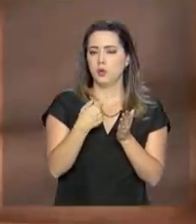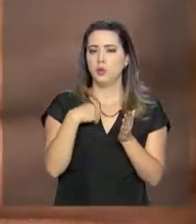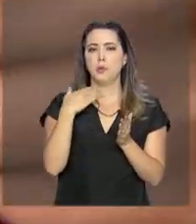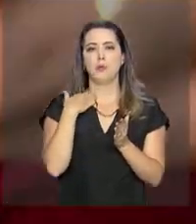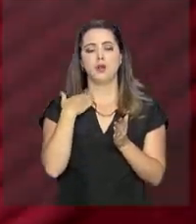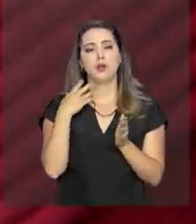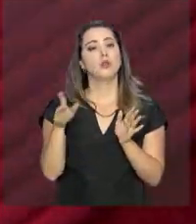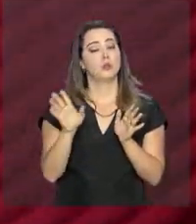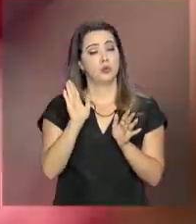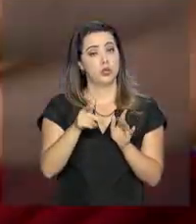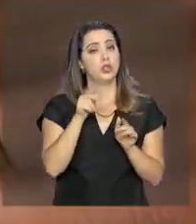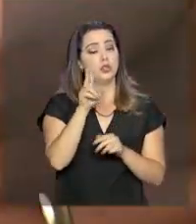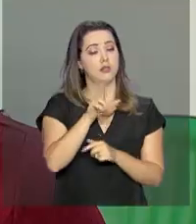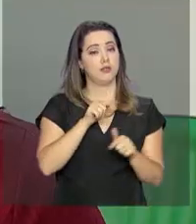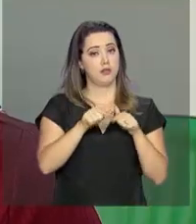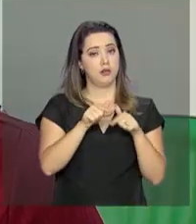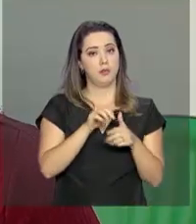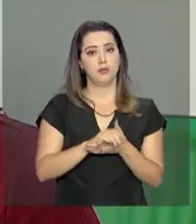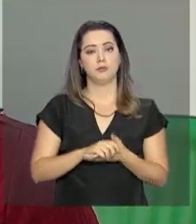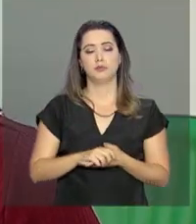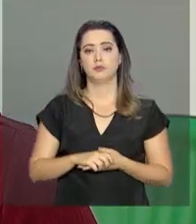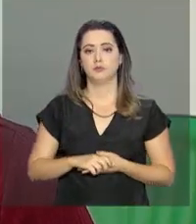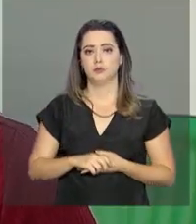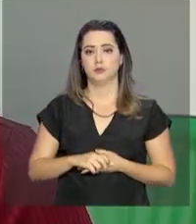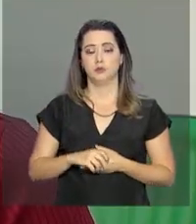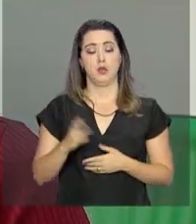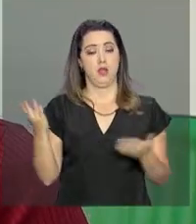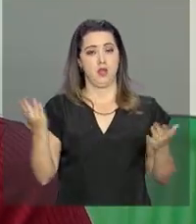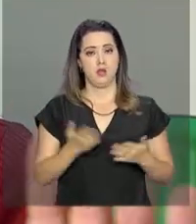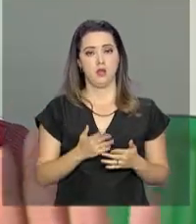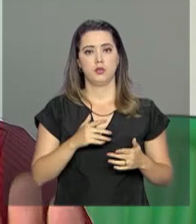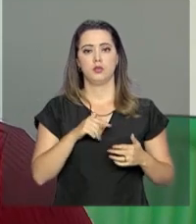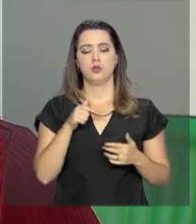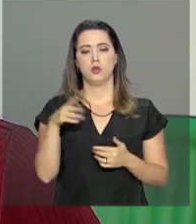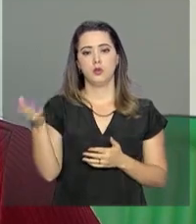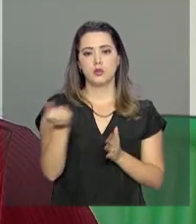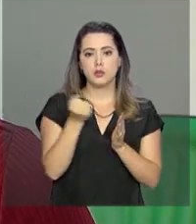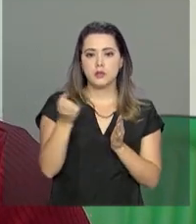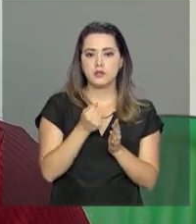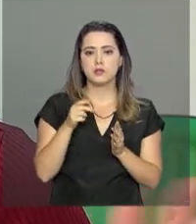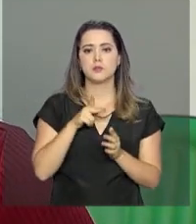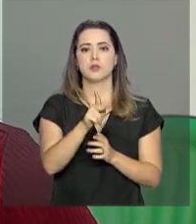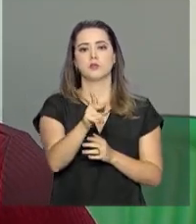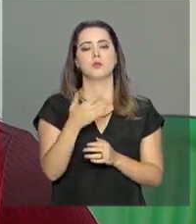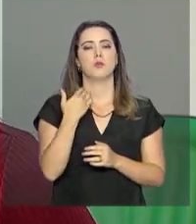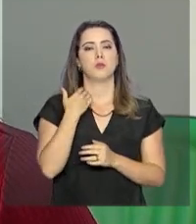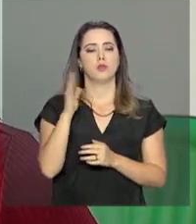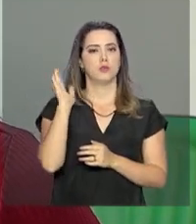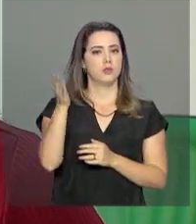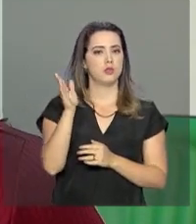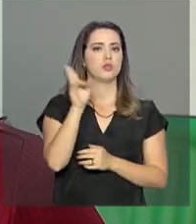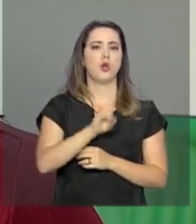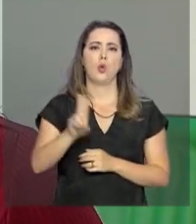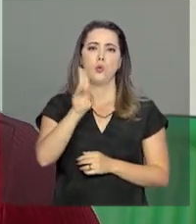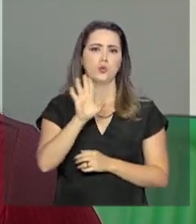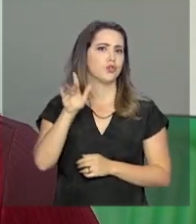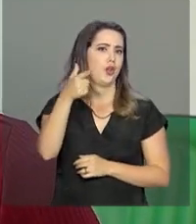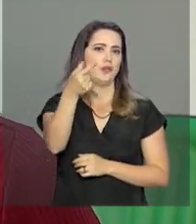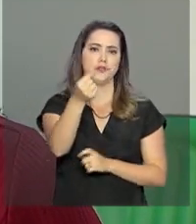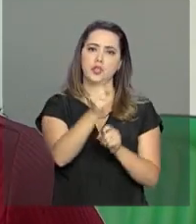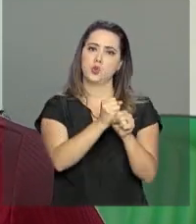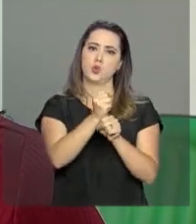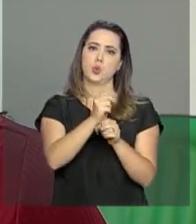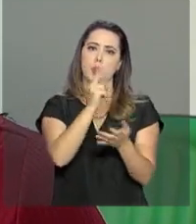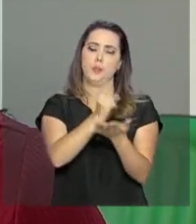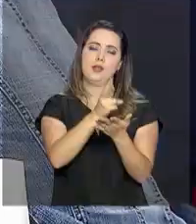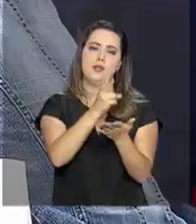banco em que tem relacionamento recebo agora pelo banco que eu tive um relacionamento a vida toda essa acho que eu tenho quase 20 anos que os clientes